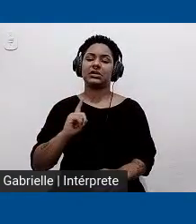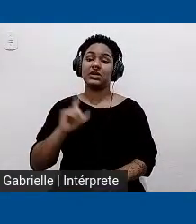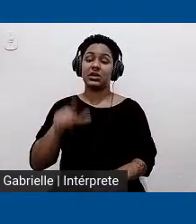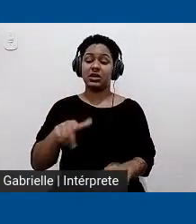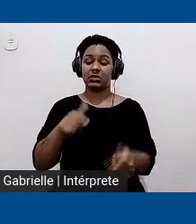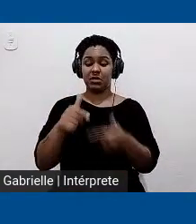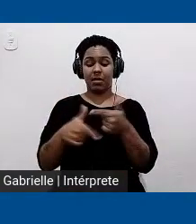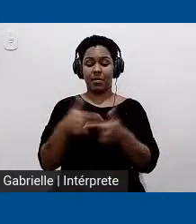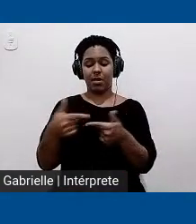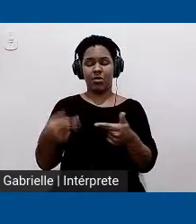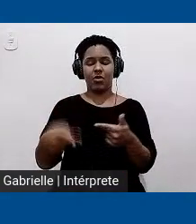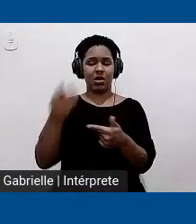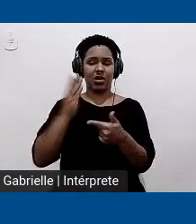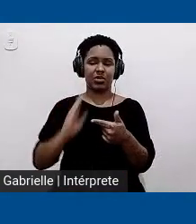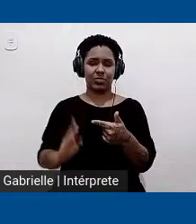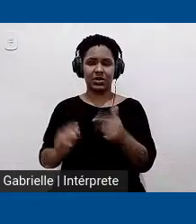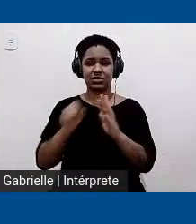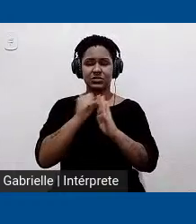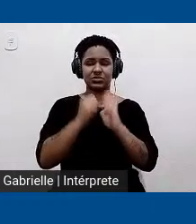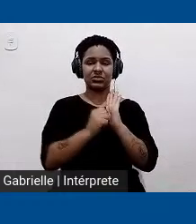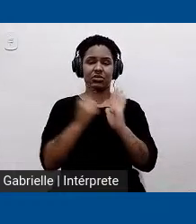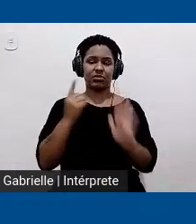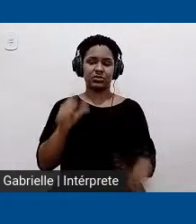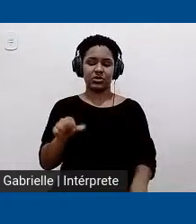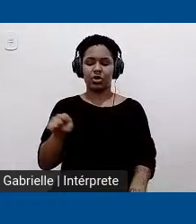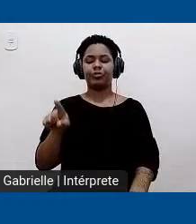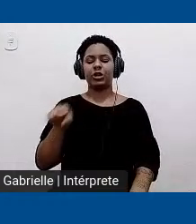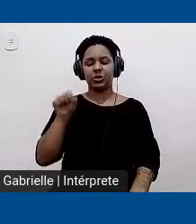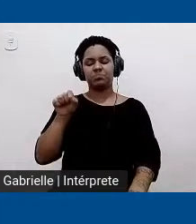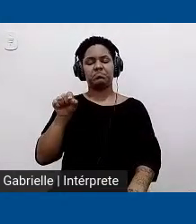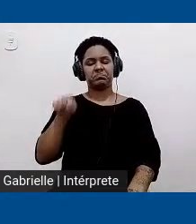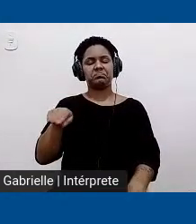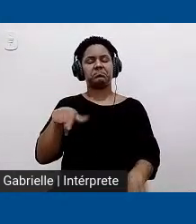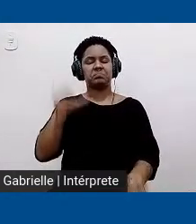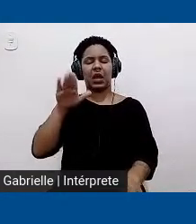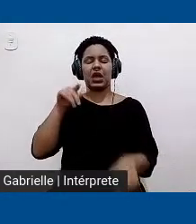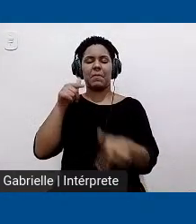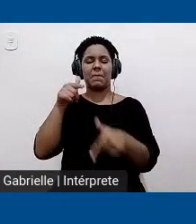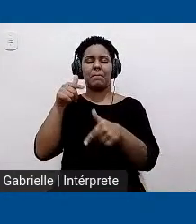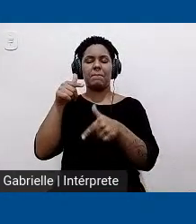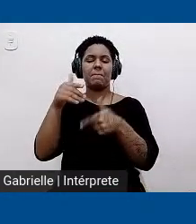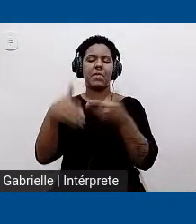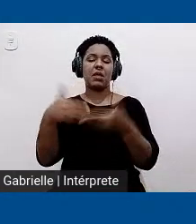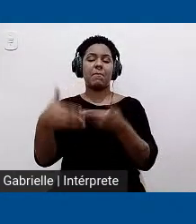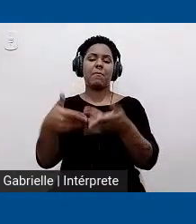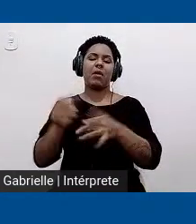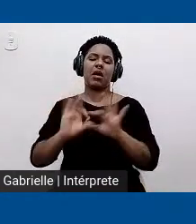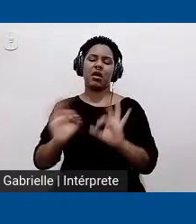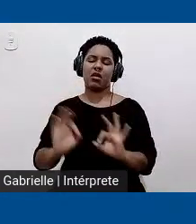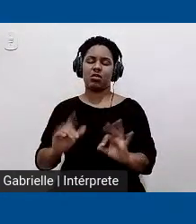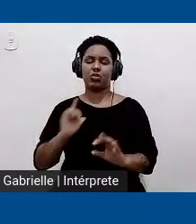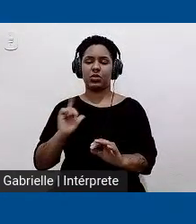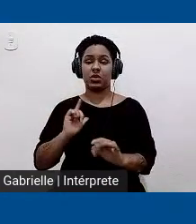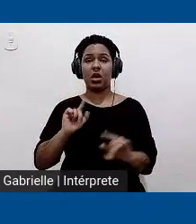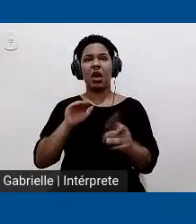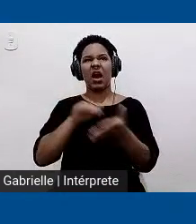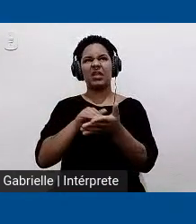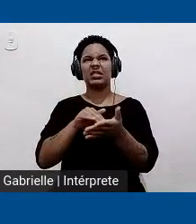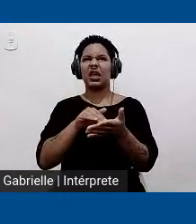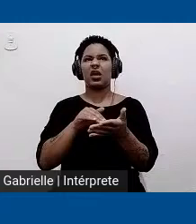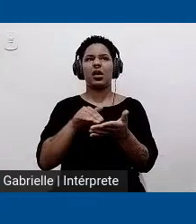no Brasil do século XIX e do início do século XX, né? Até a primeira